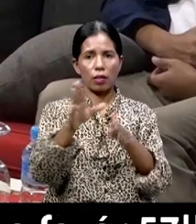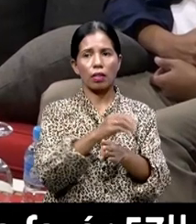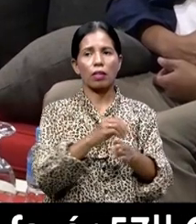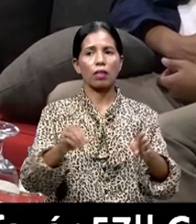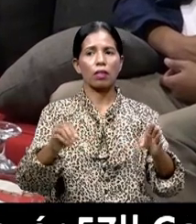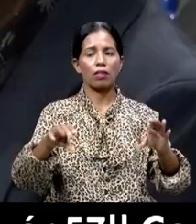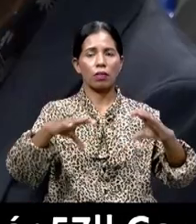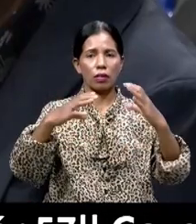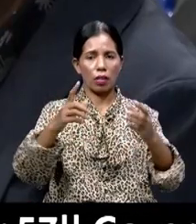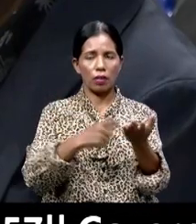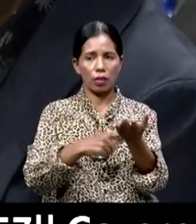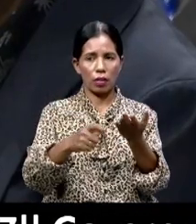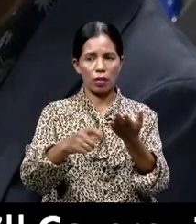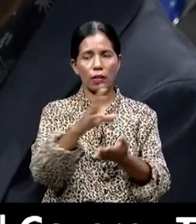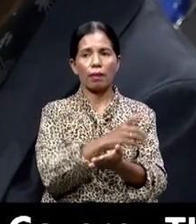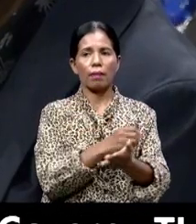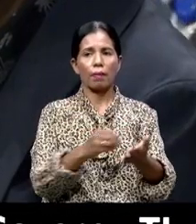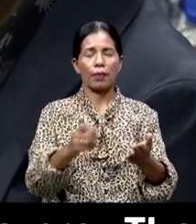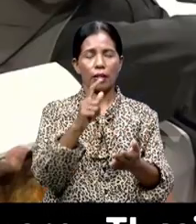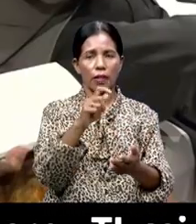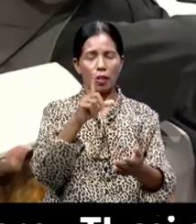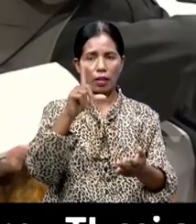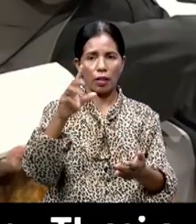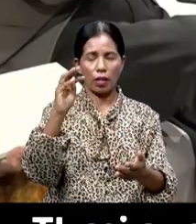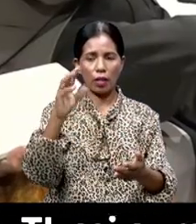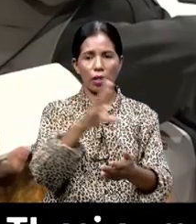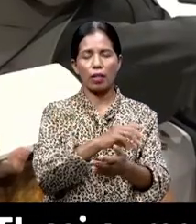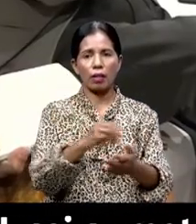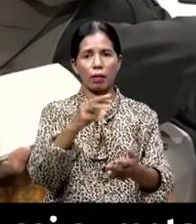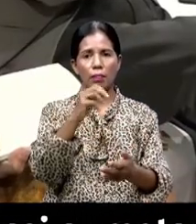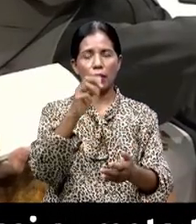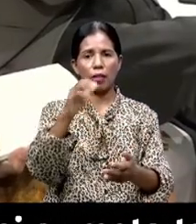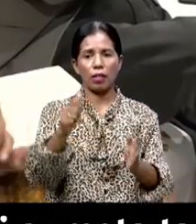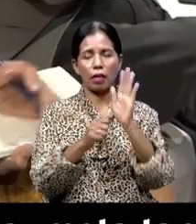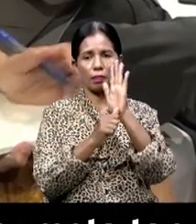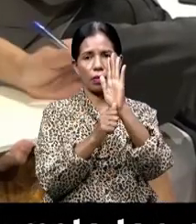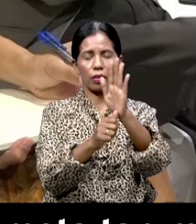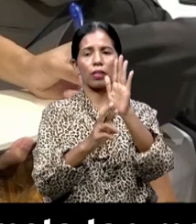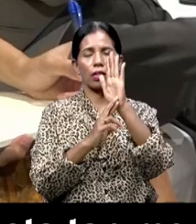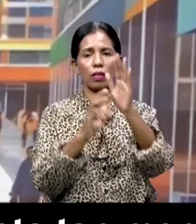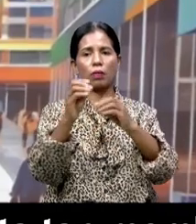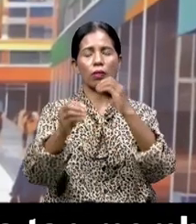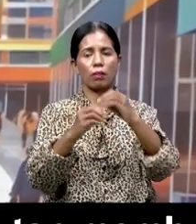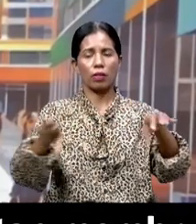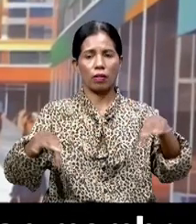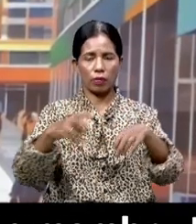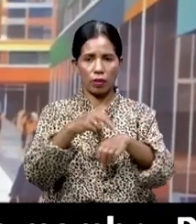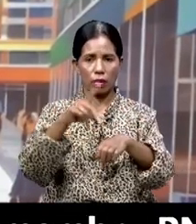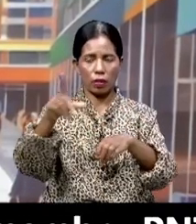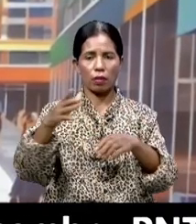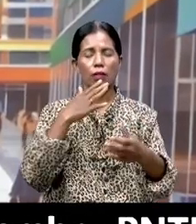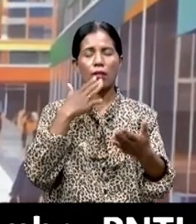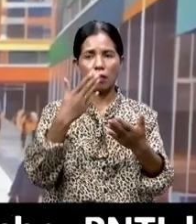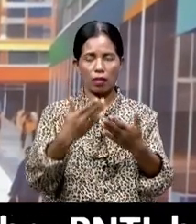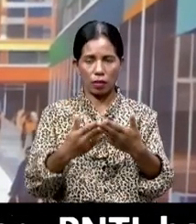Conselho Técnico SQN-TALI, Maria Filomena Lai Guterres, apresenta relatório Conabá, Sistema Nacional de Qualificação